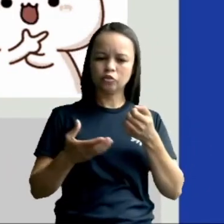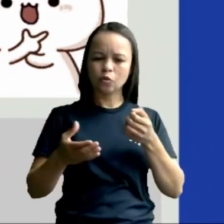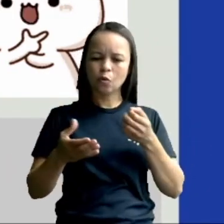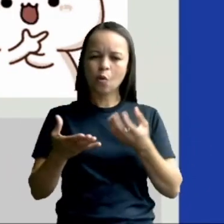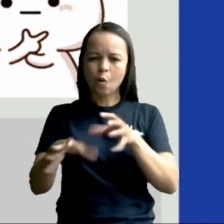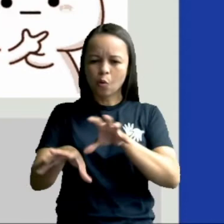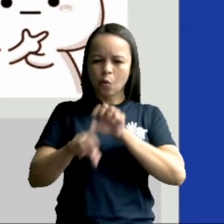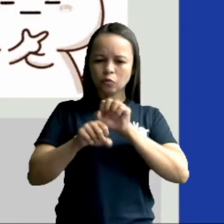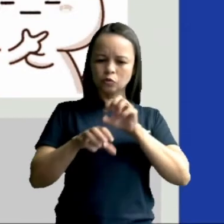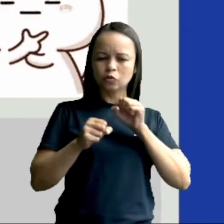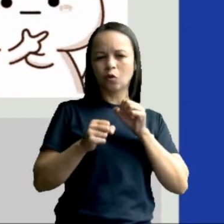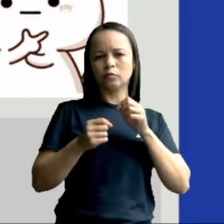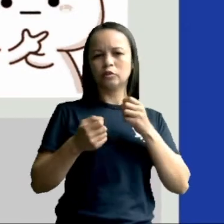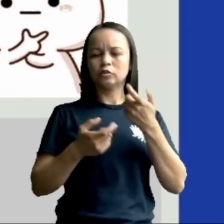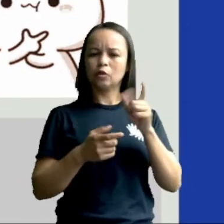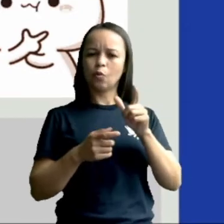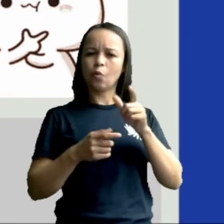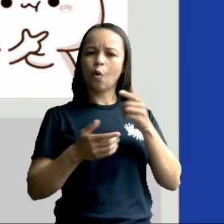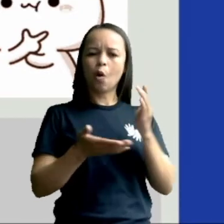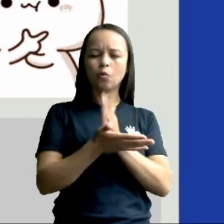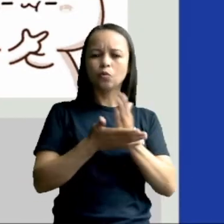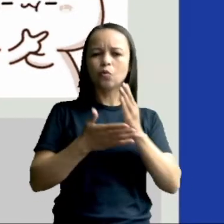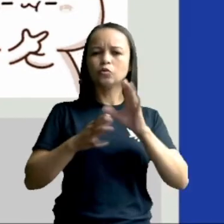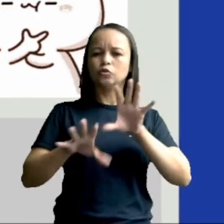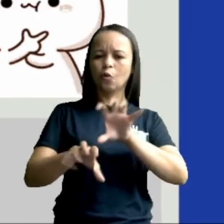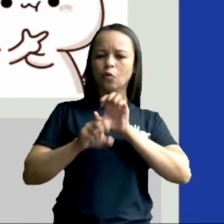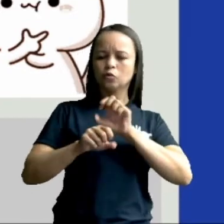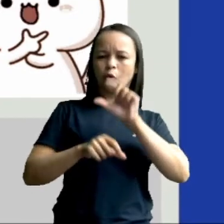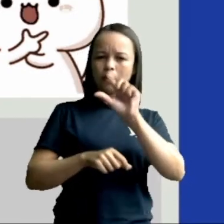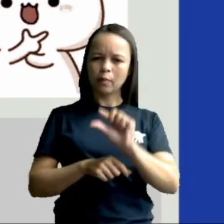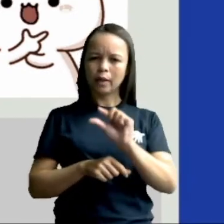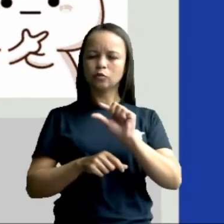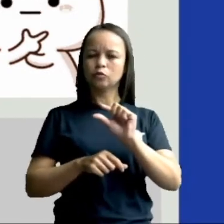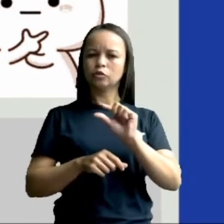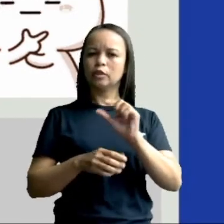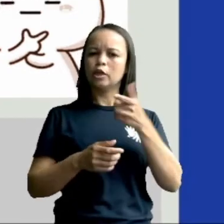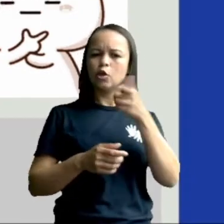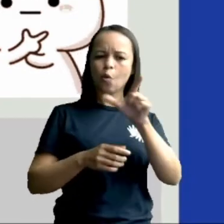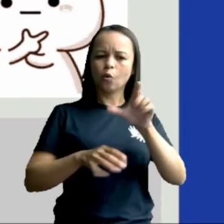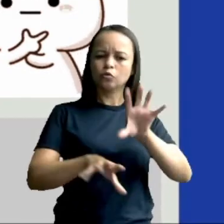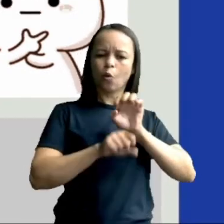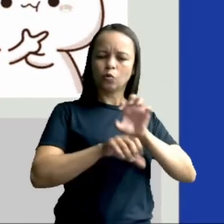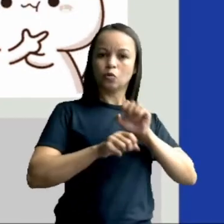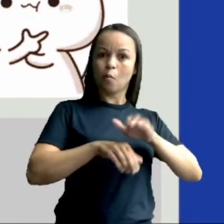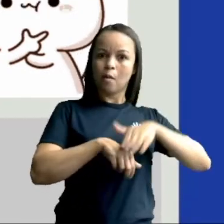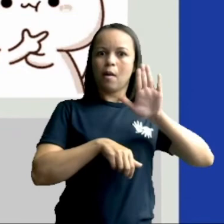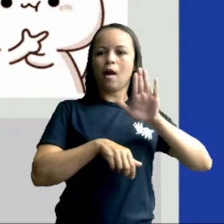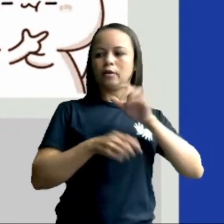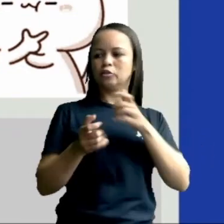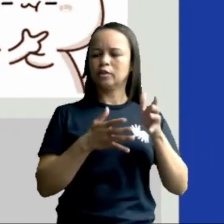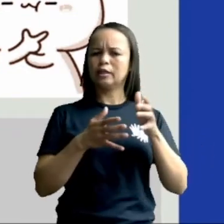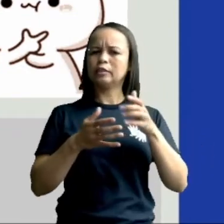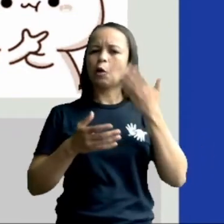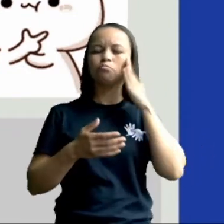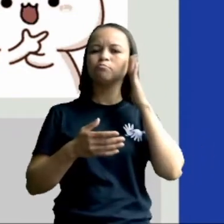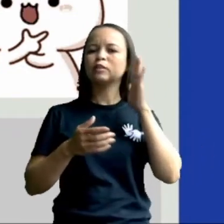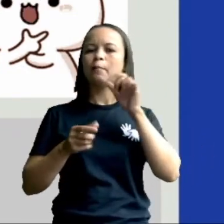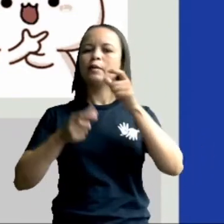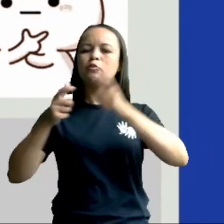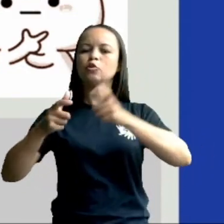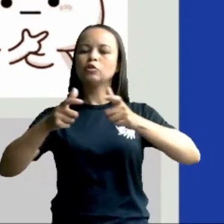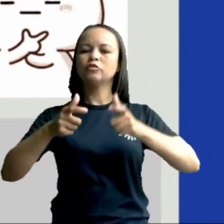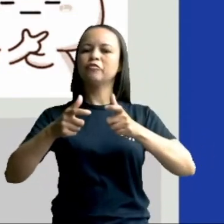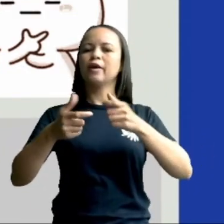humanos consomem menos e outros mais. Muito mais. A questão é que nem todo mundo sabe de onde vem e como é fabricado o